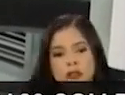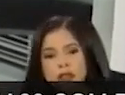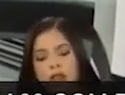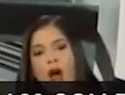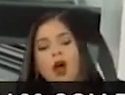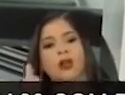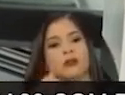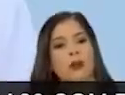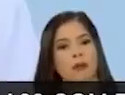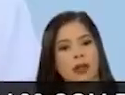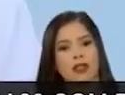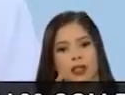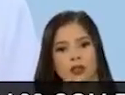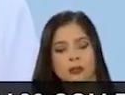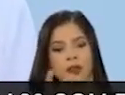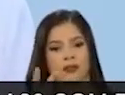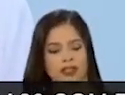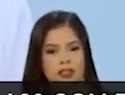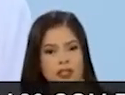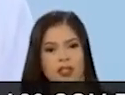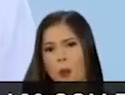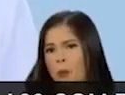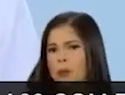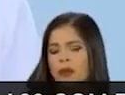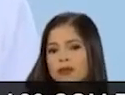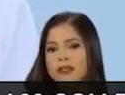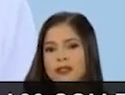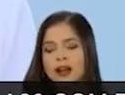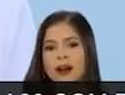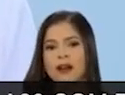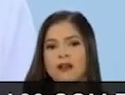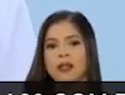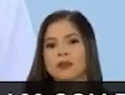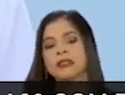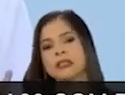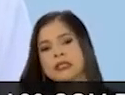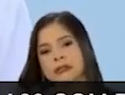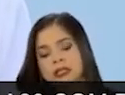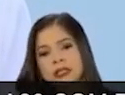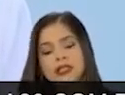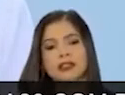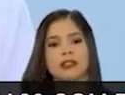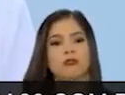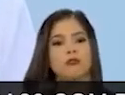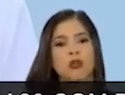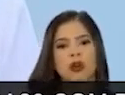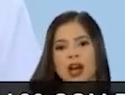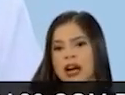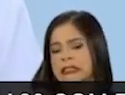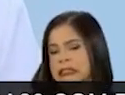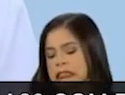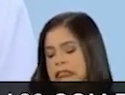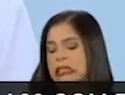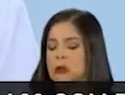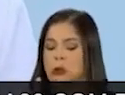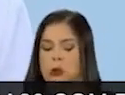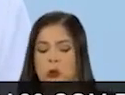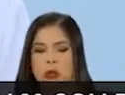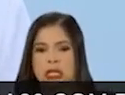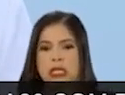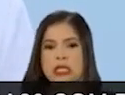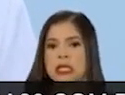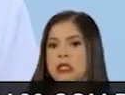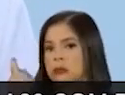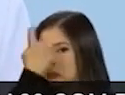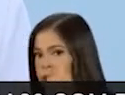de 2023. São profissões que têm muita emergência, não tem um horário muito pré-definido, tem uma